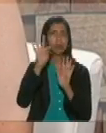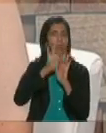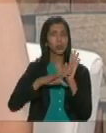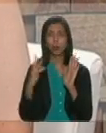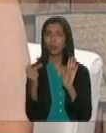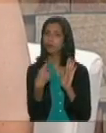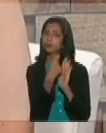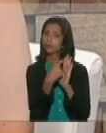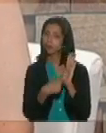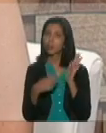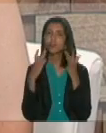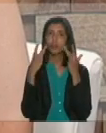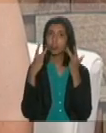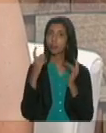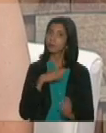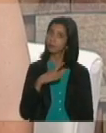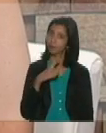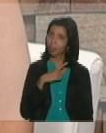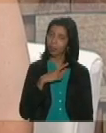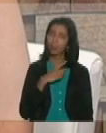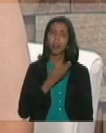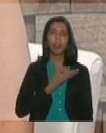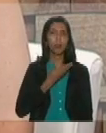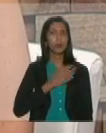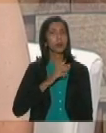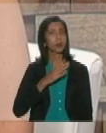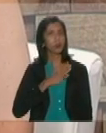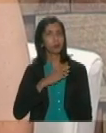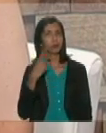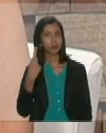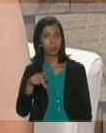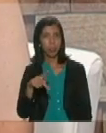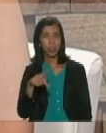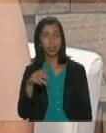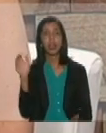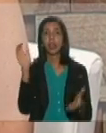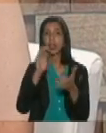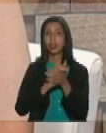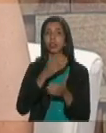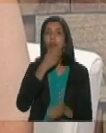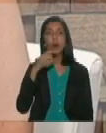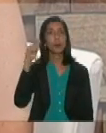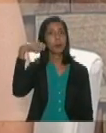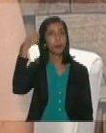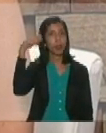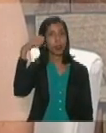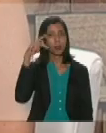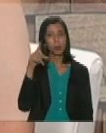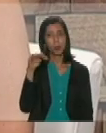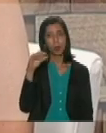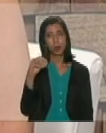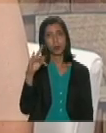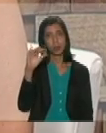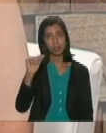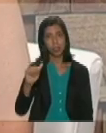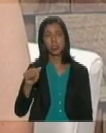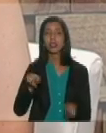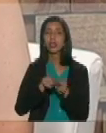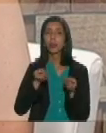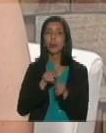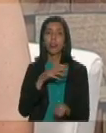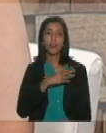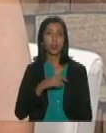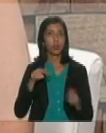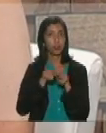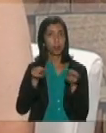excelentes textos teatrais. É querida por seus colegas e pelo público. É casada com o ator Paulo César Grande e mãe dos gêmeos